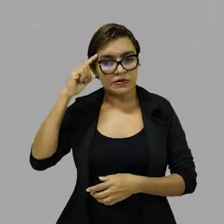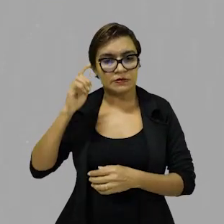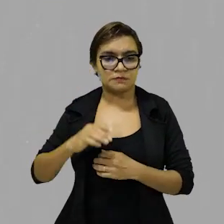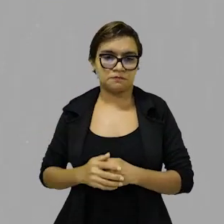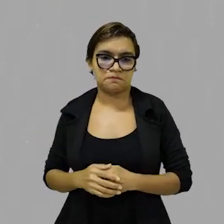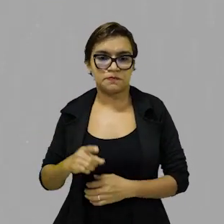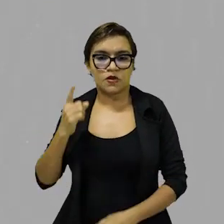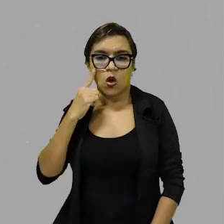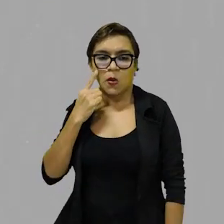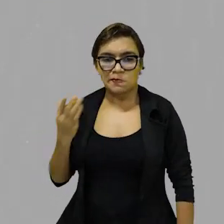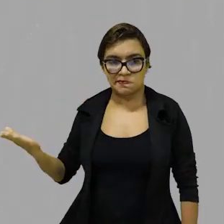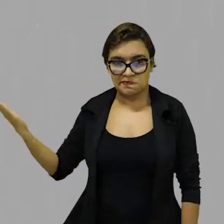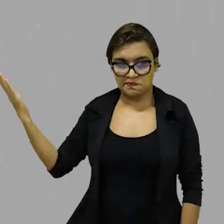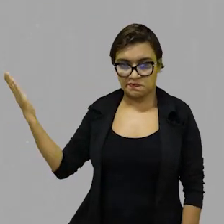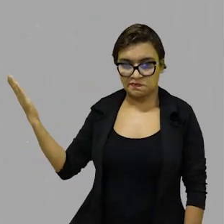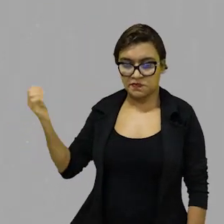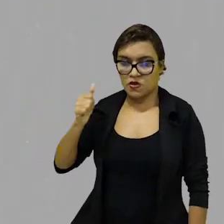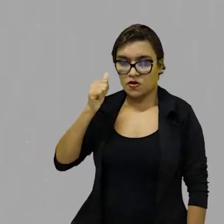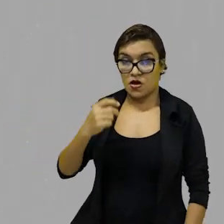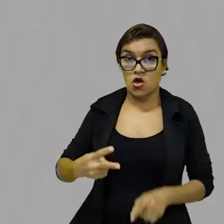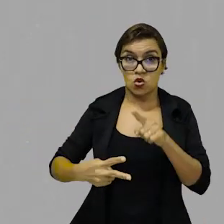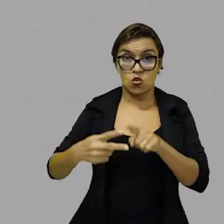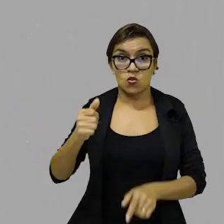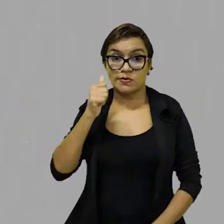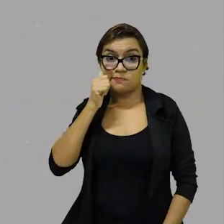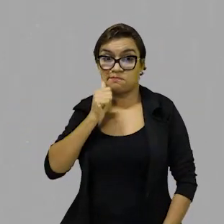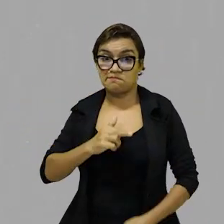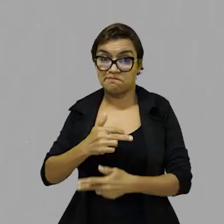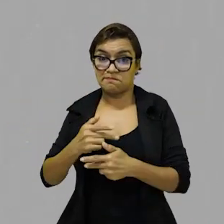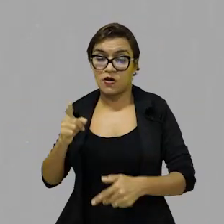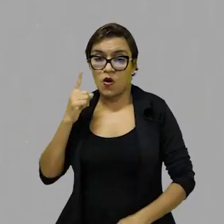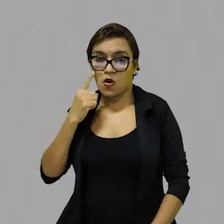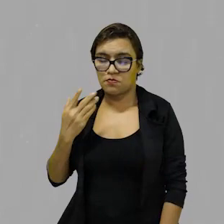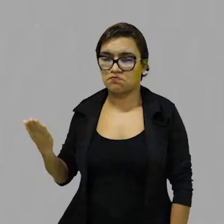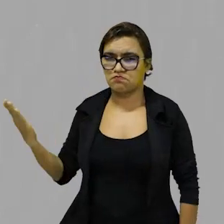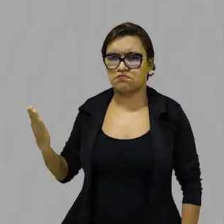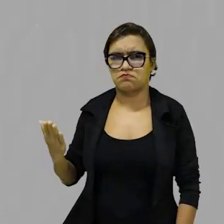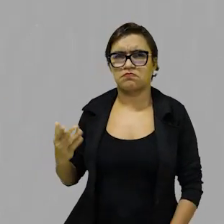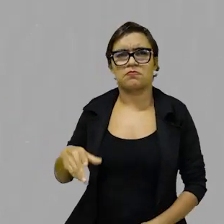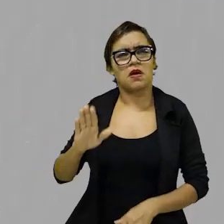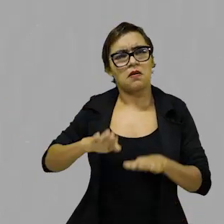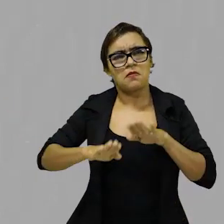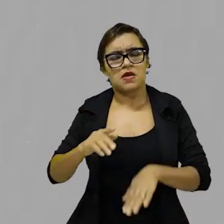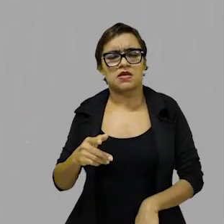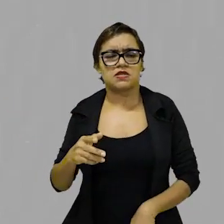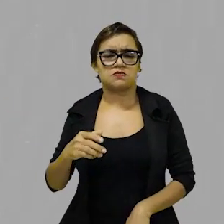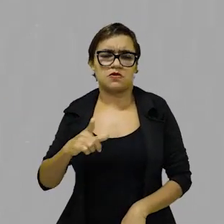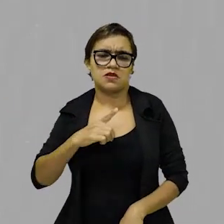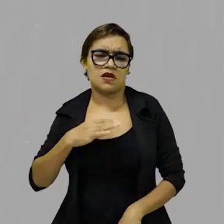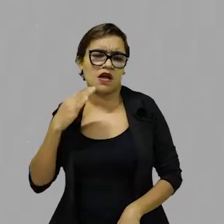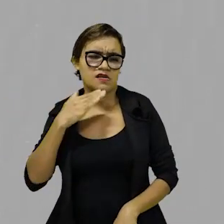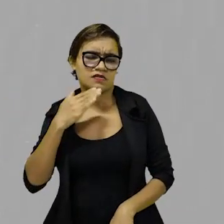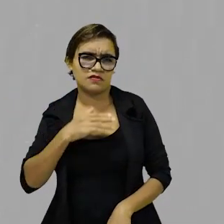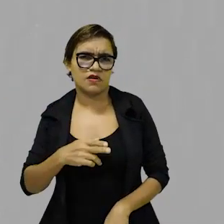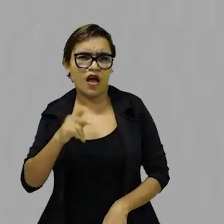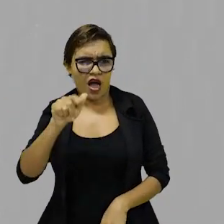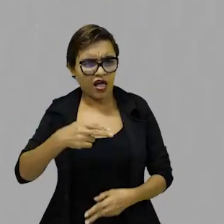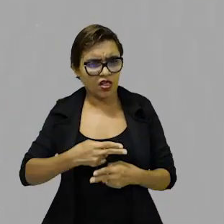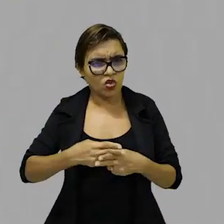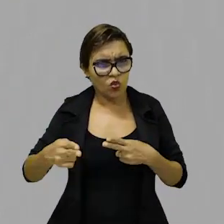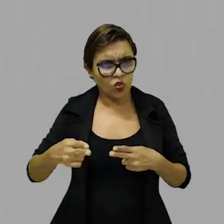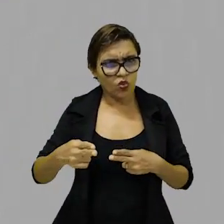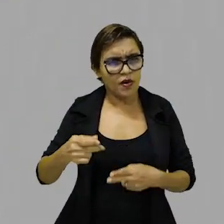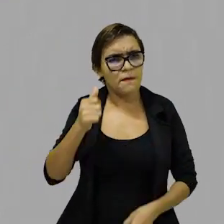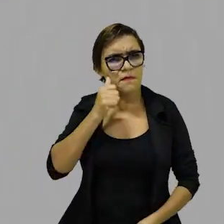do Ernest. E é interessante que, mesmo sendo deformadas, né, você diz assim, elas estão nuas, professor? Elas